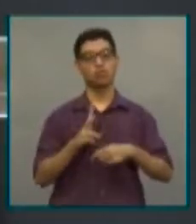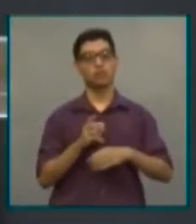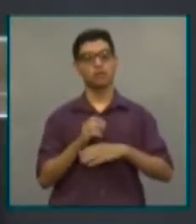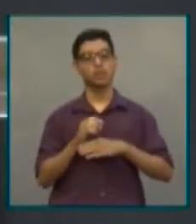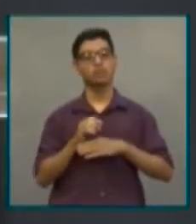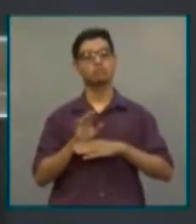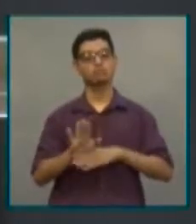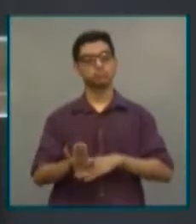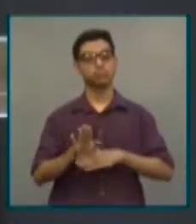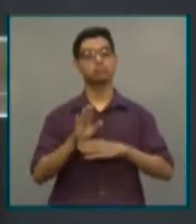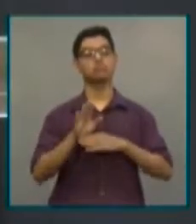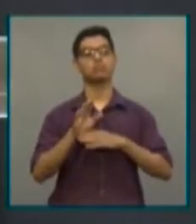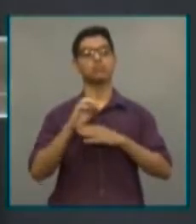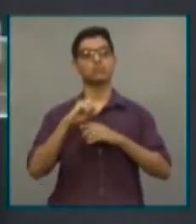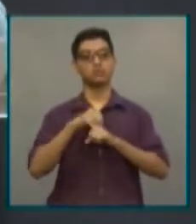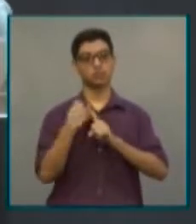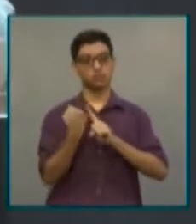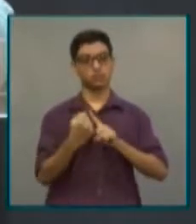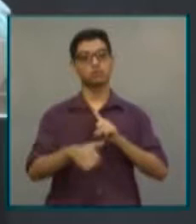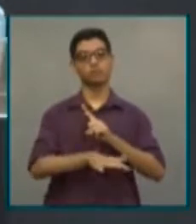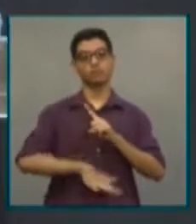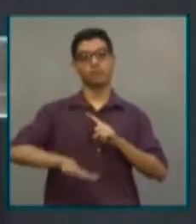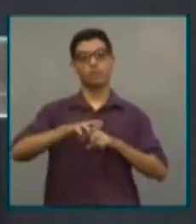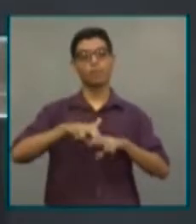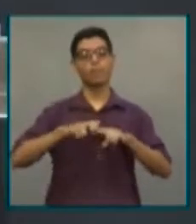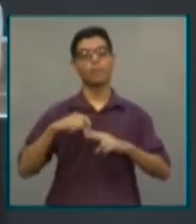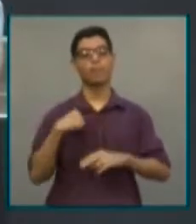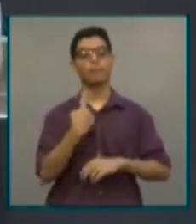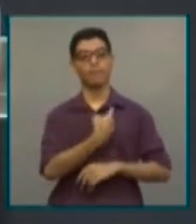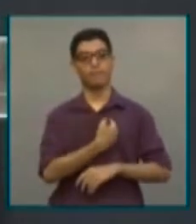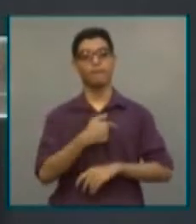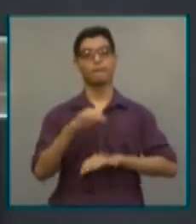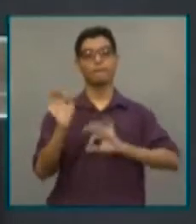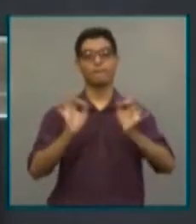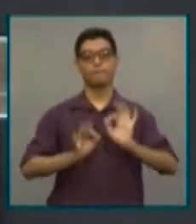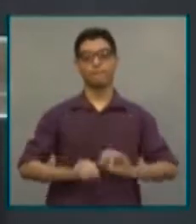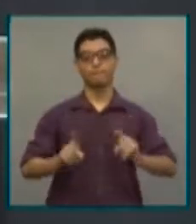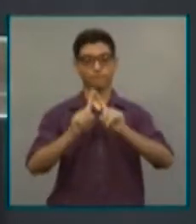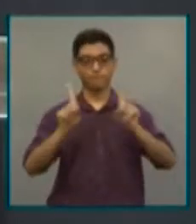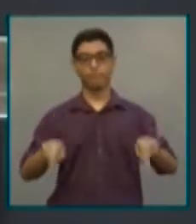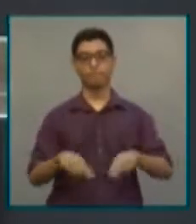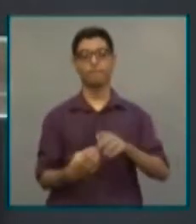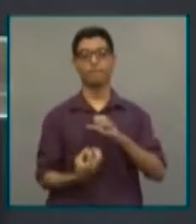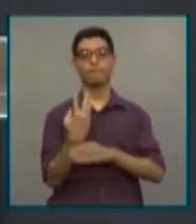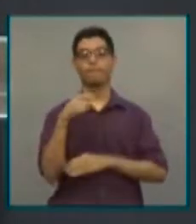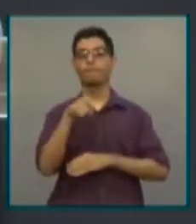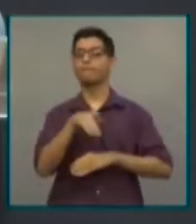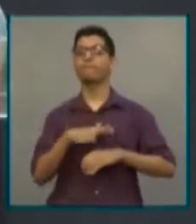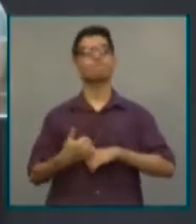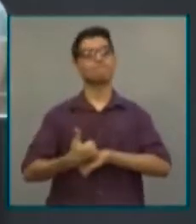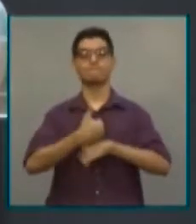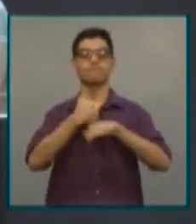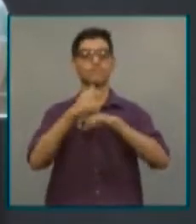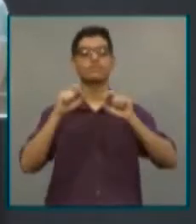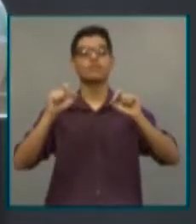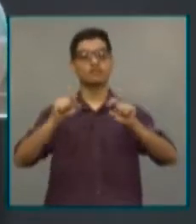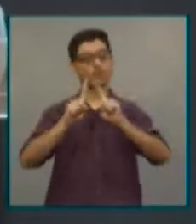social. Então, nós temos que ter, sim, dentro dos nossos projetos, um grandioso, que é o plano de